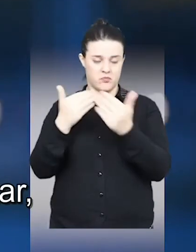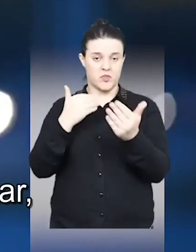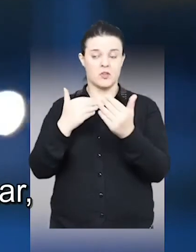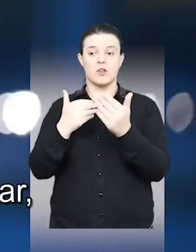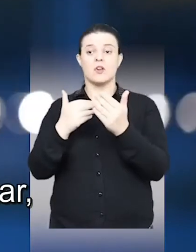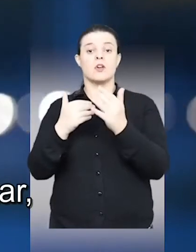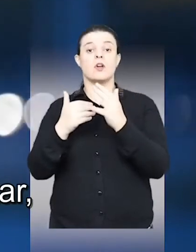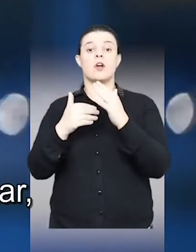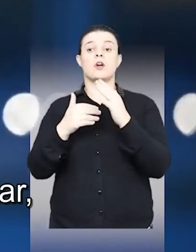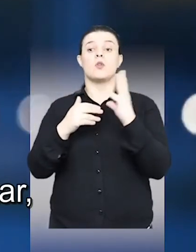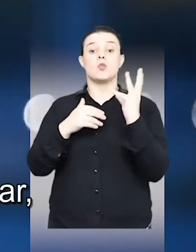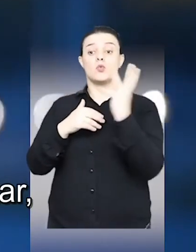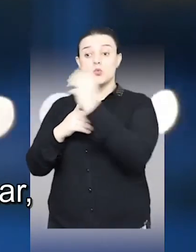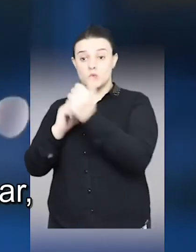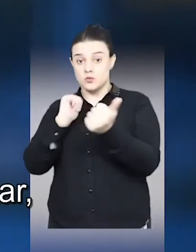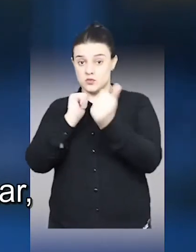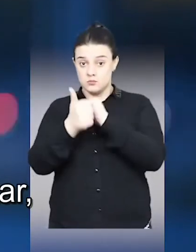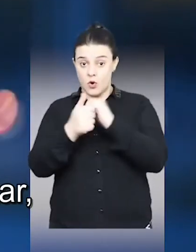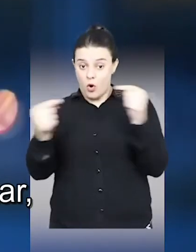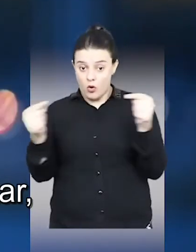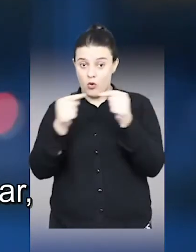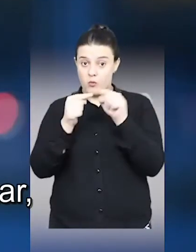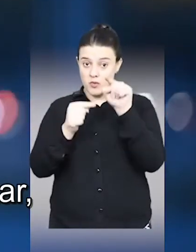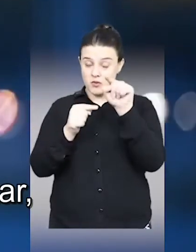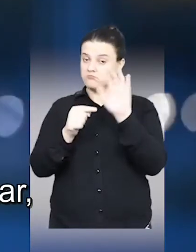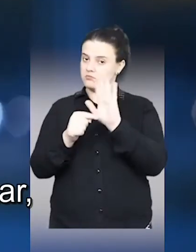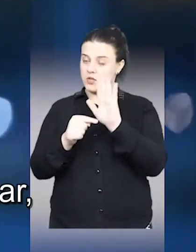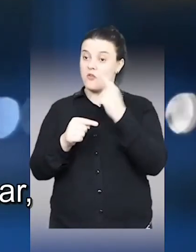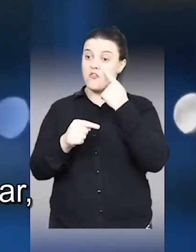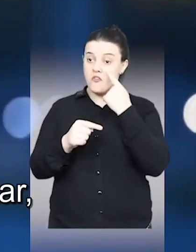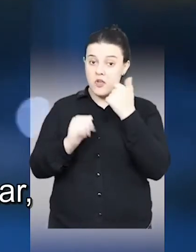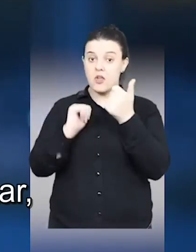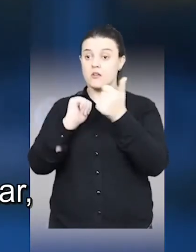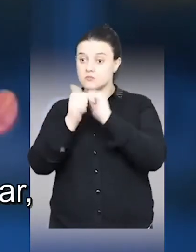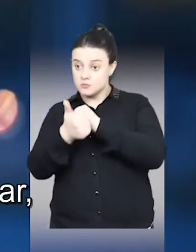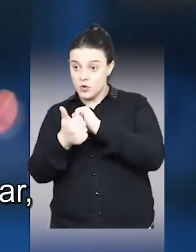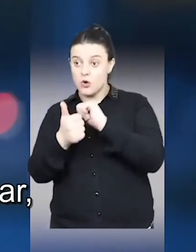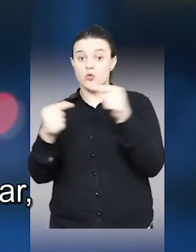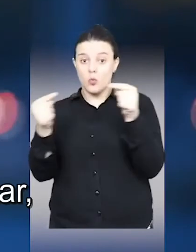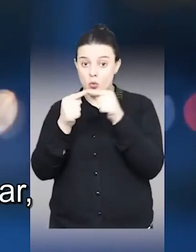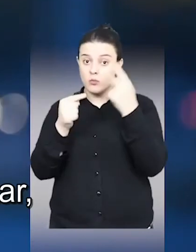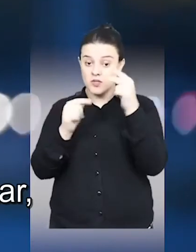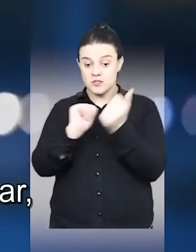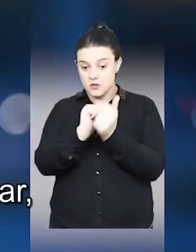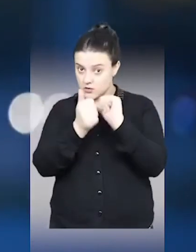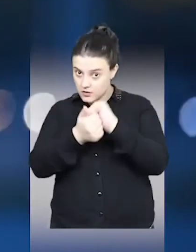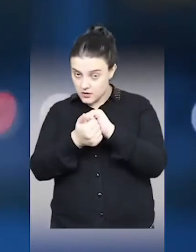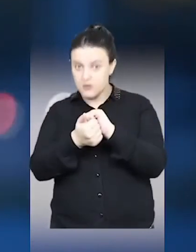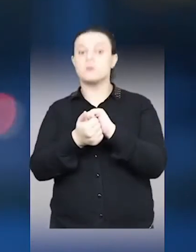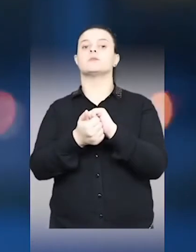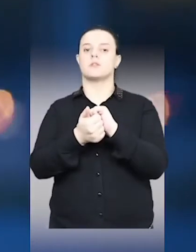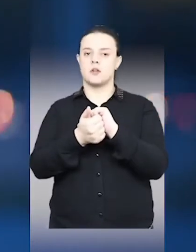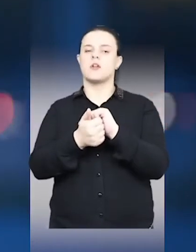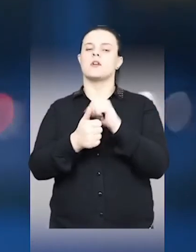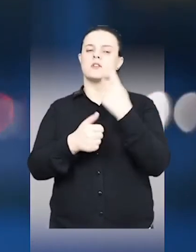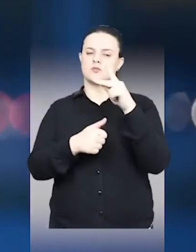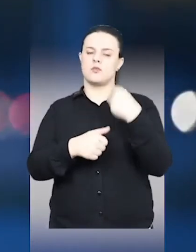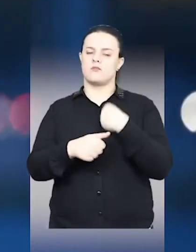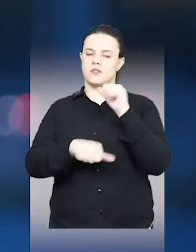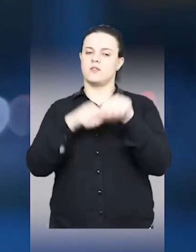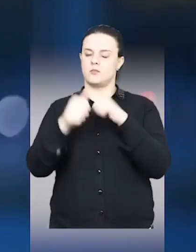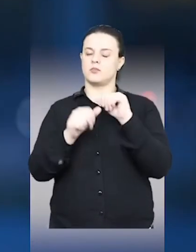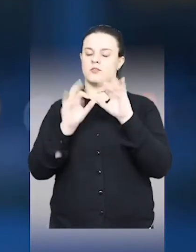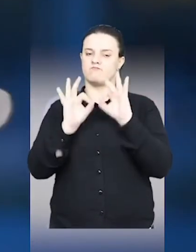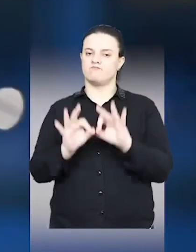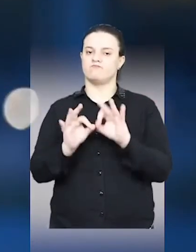Santos. Não é todos os esportes que você vai se adaptar. Procure um que você se adapta, que com certeza vai mudar